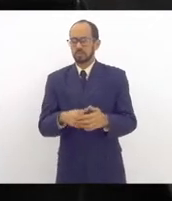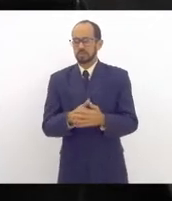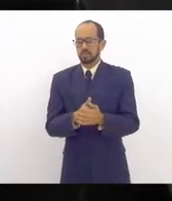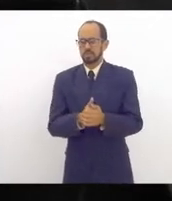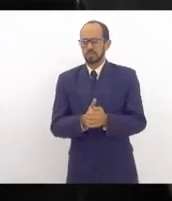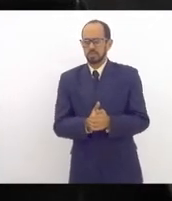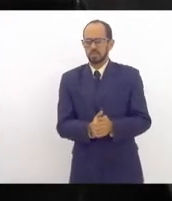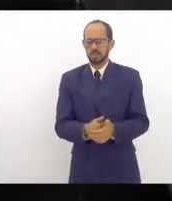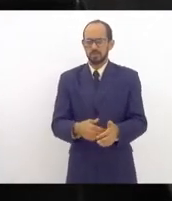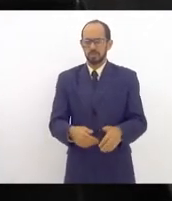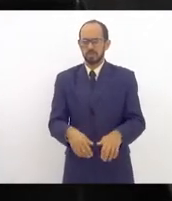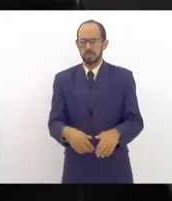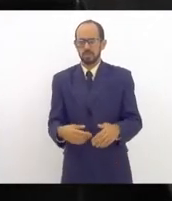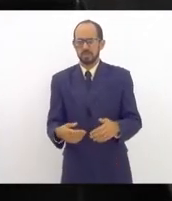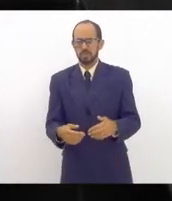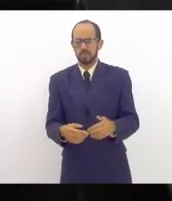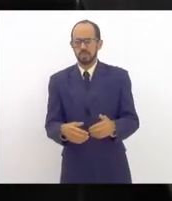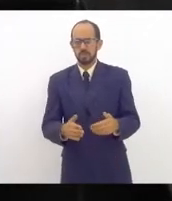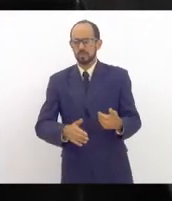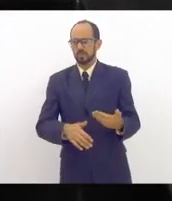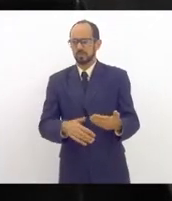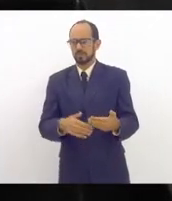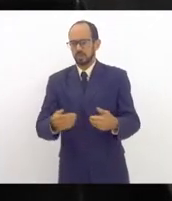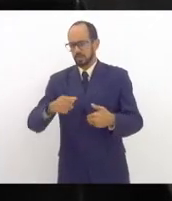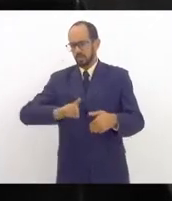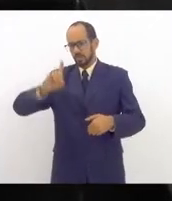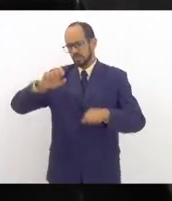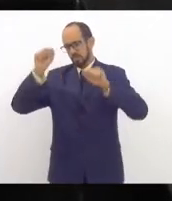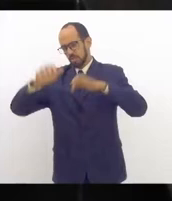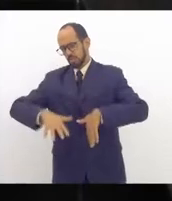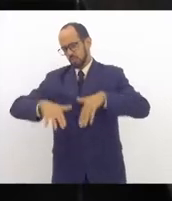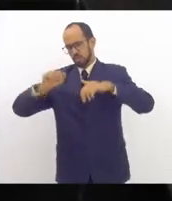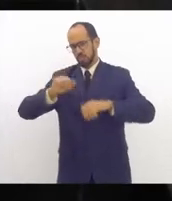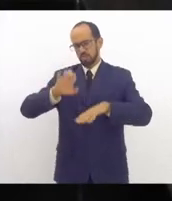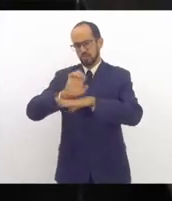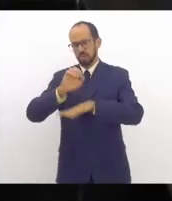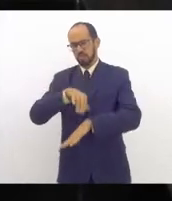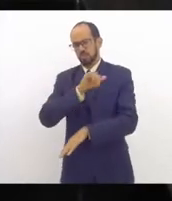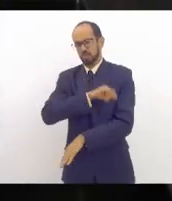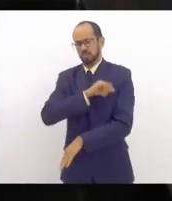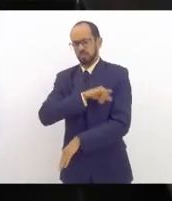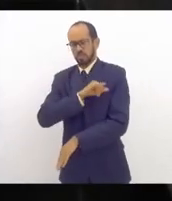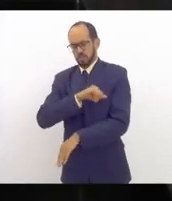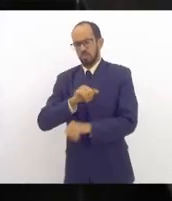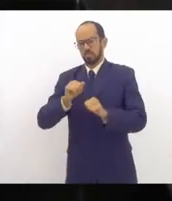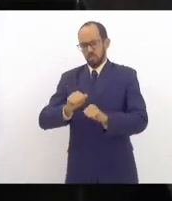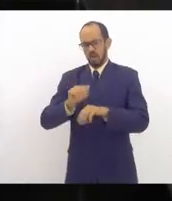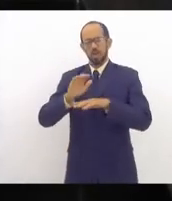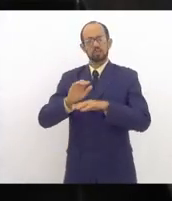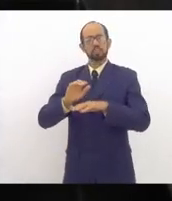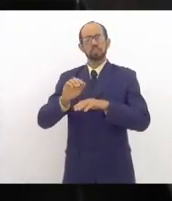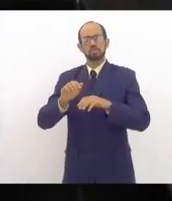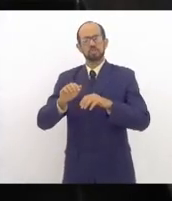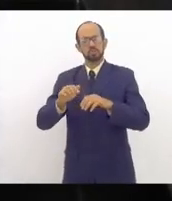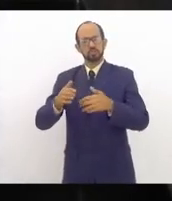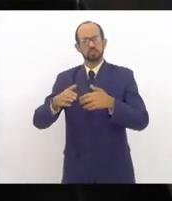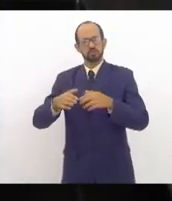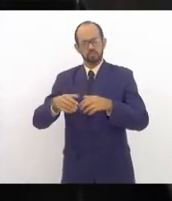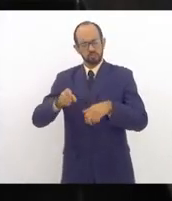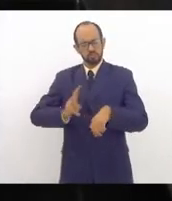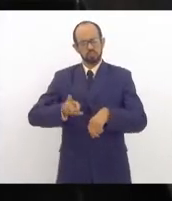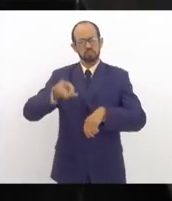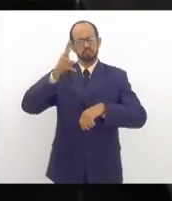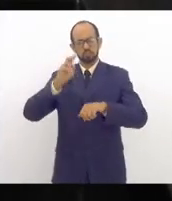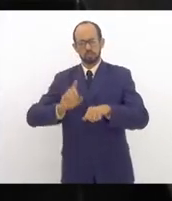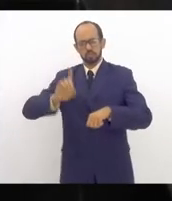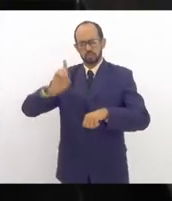de chegar esse bom termo Deus abençoe o estado do Rio de Janeiro podem contar conosco para manter ídolo